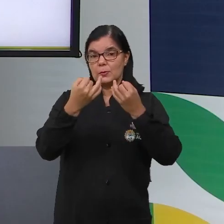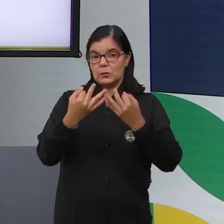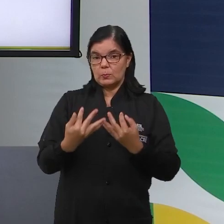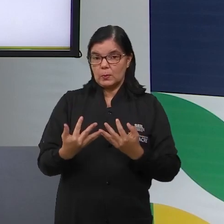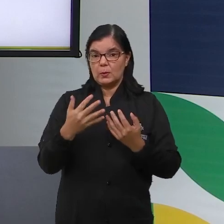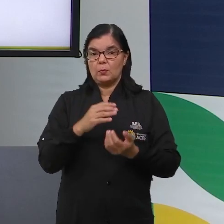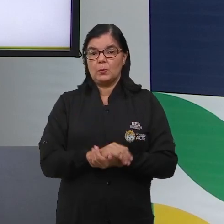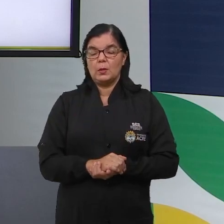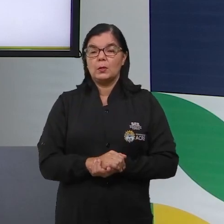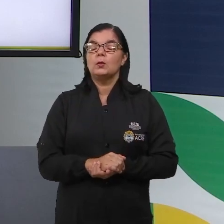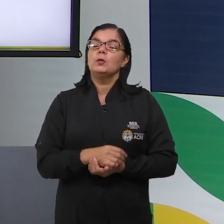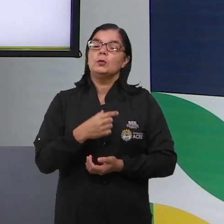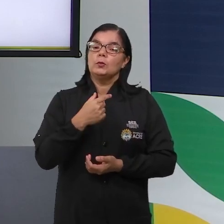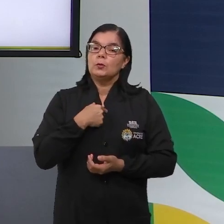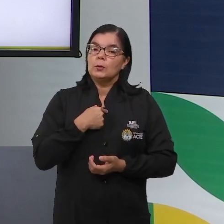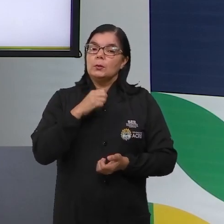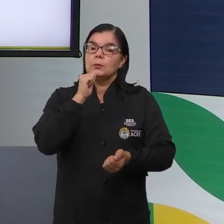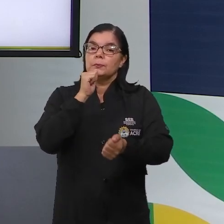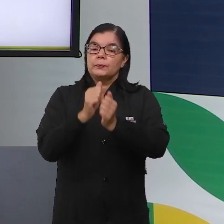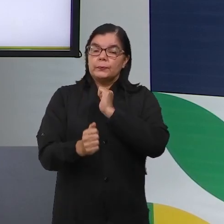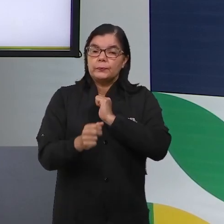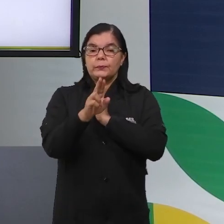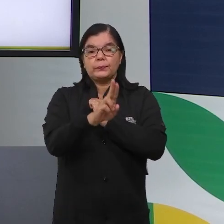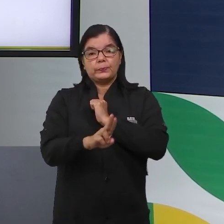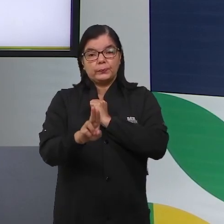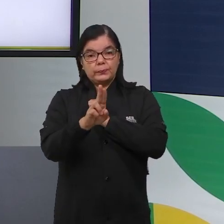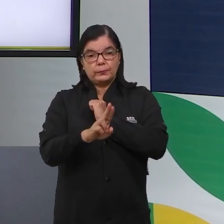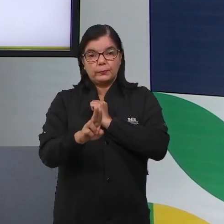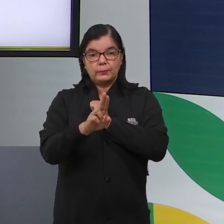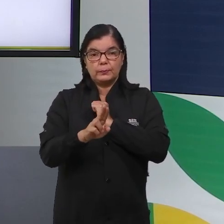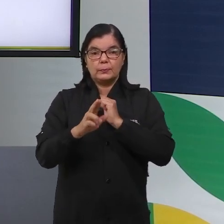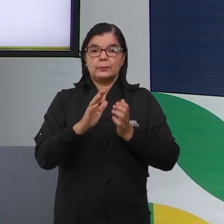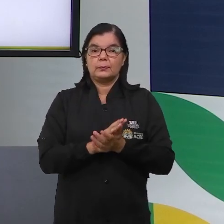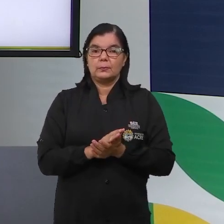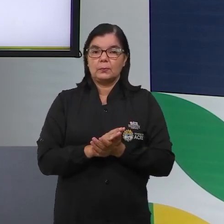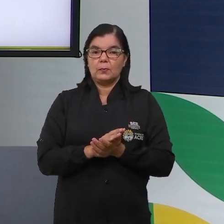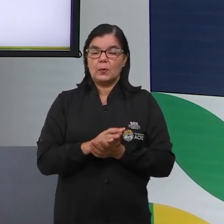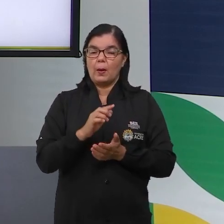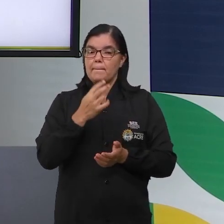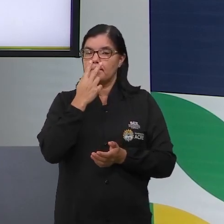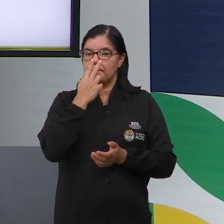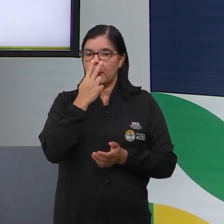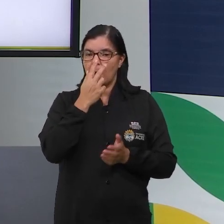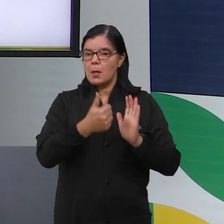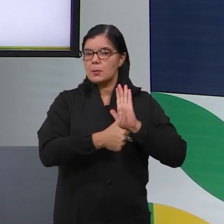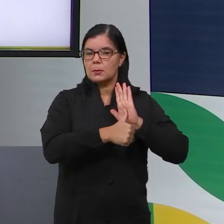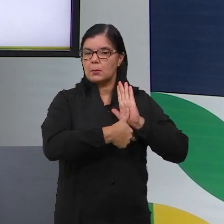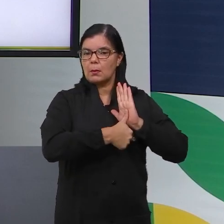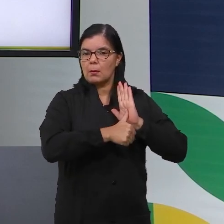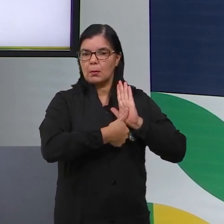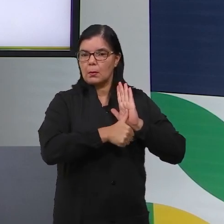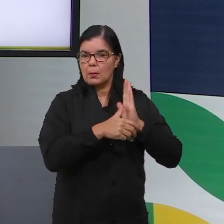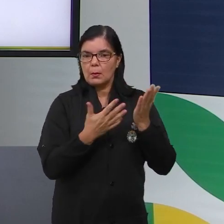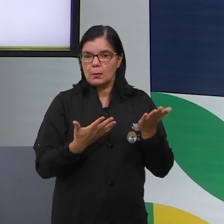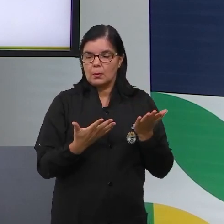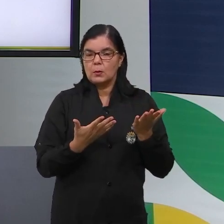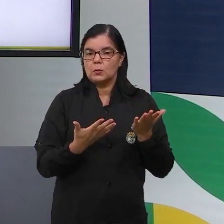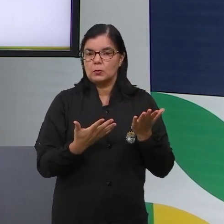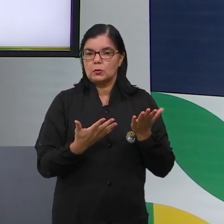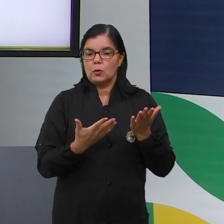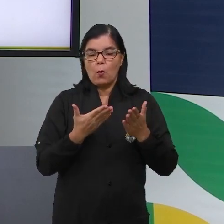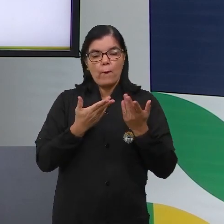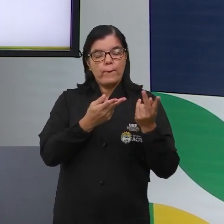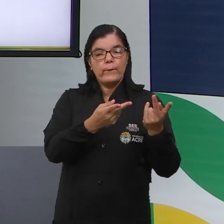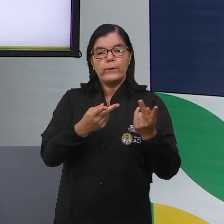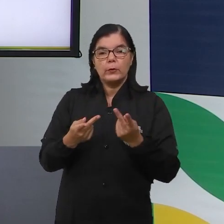mencionei. Instrumento esportivo utilizado como carteira de identidade, vamos colocar assim, como um cartão de visita,